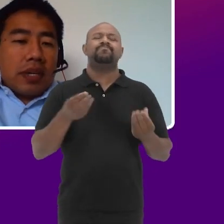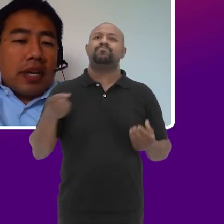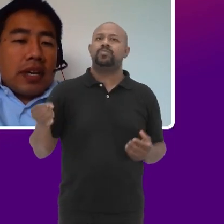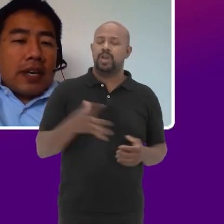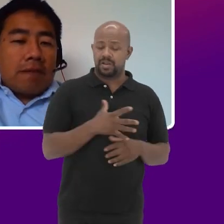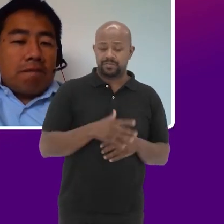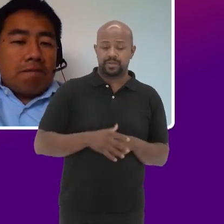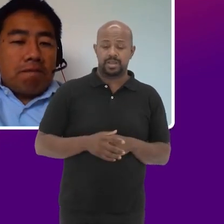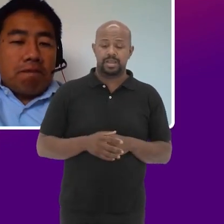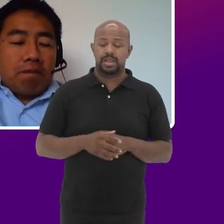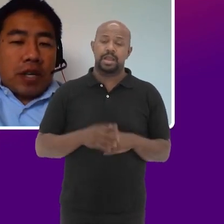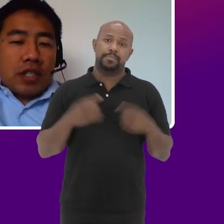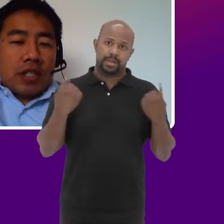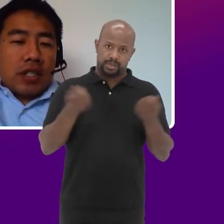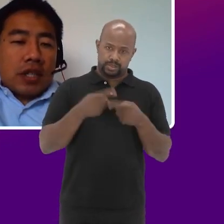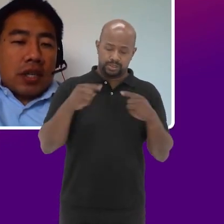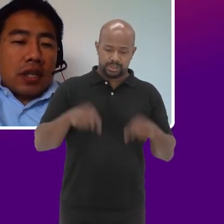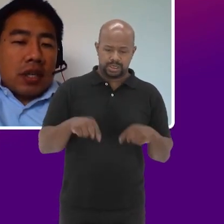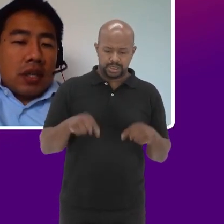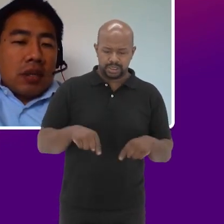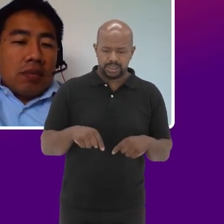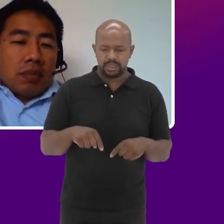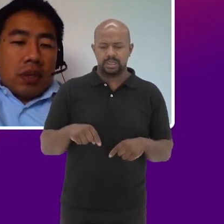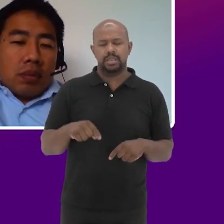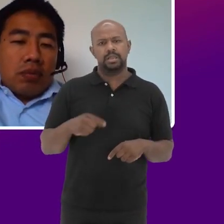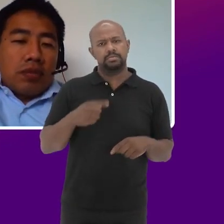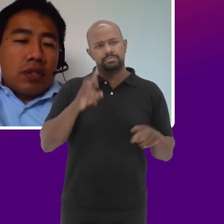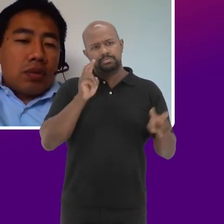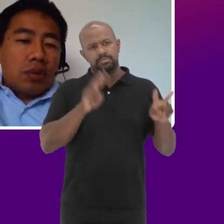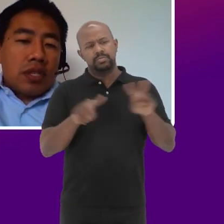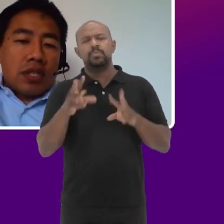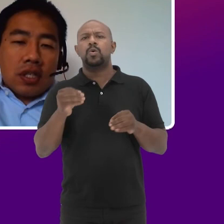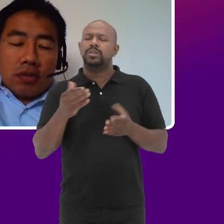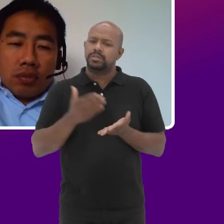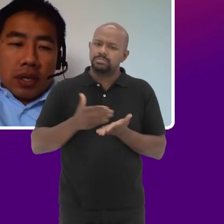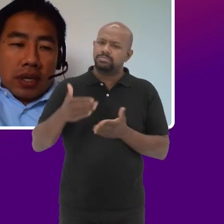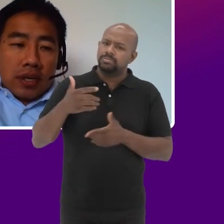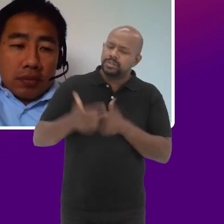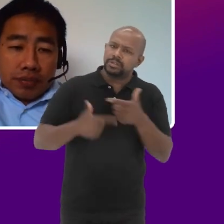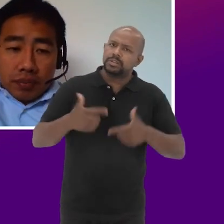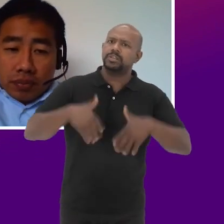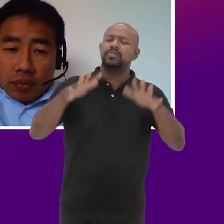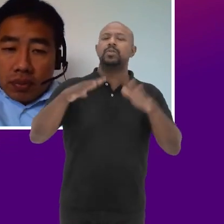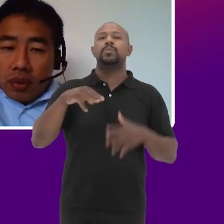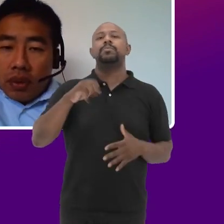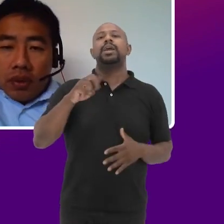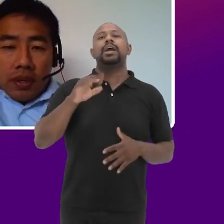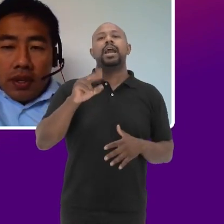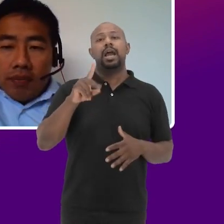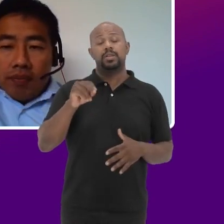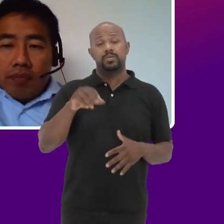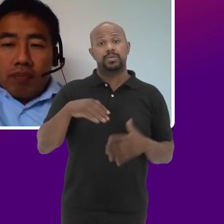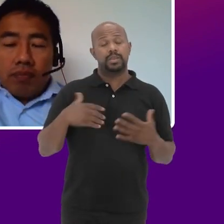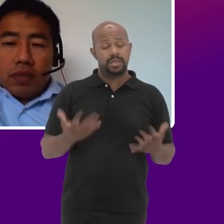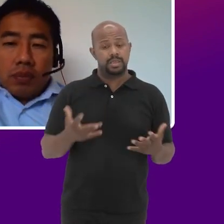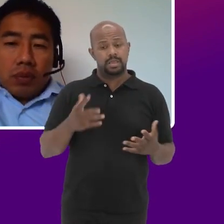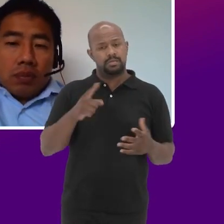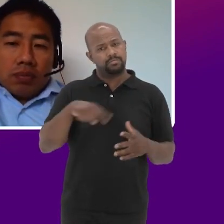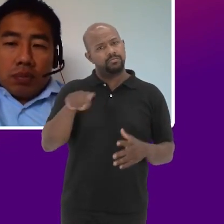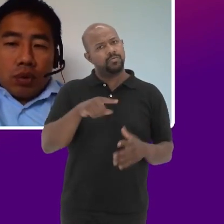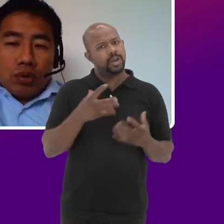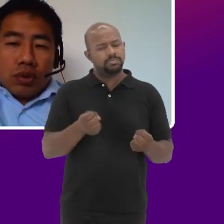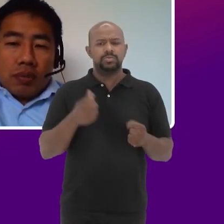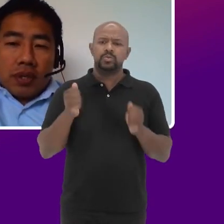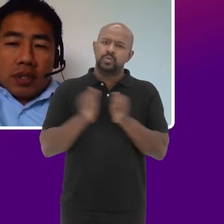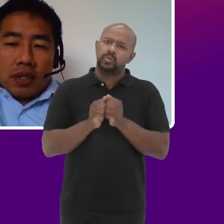nova para a gente aqui, temos visto muitas iniciativas no mercado, e